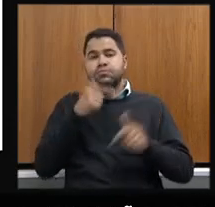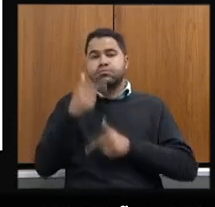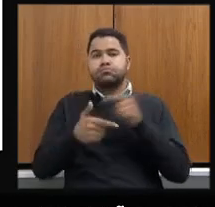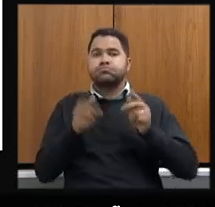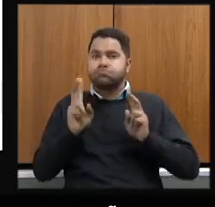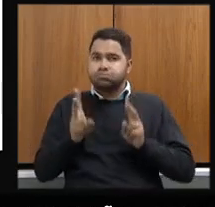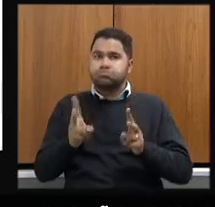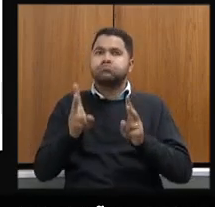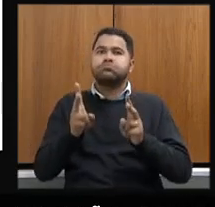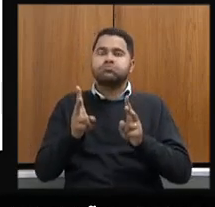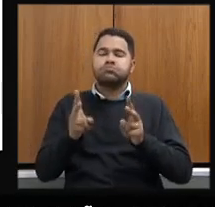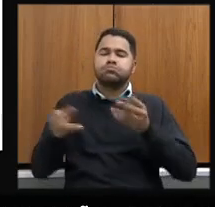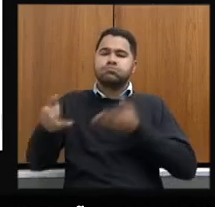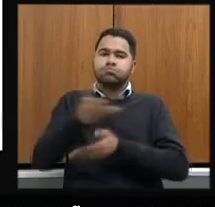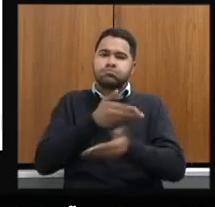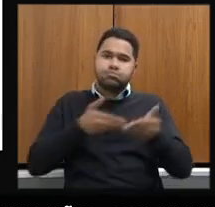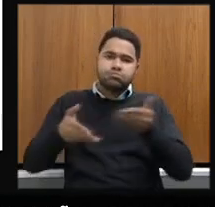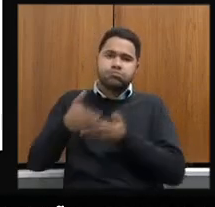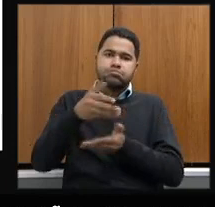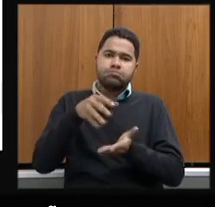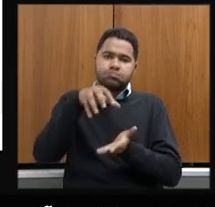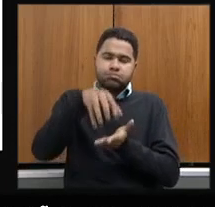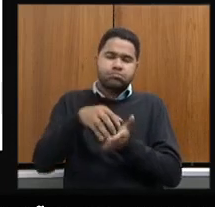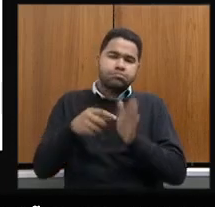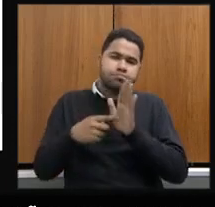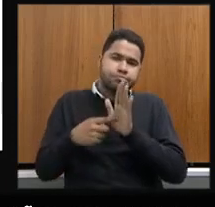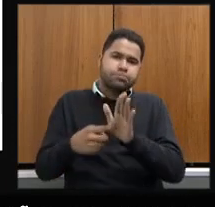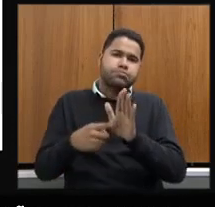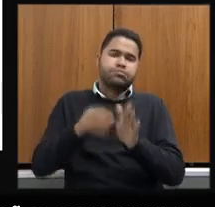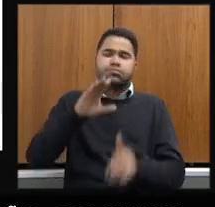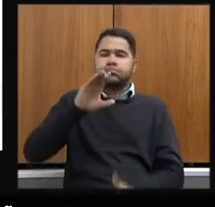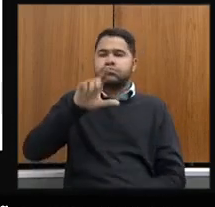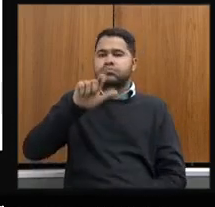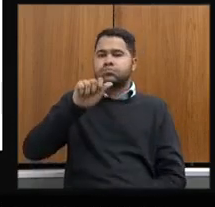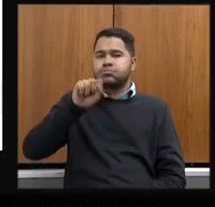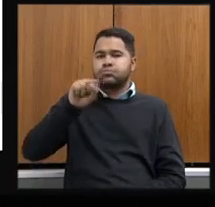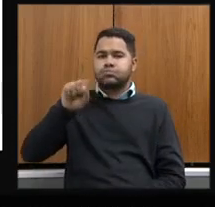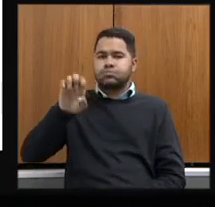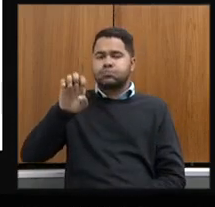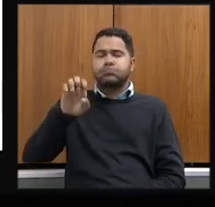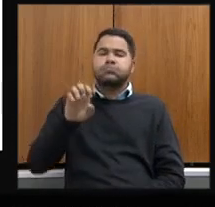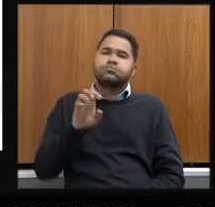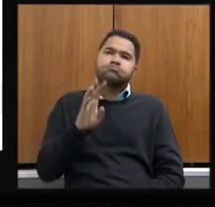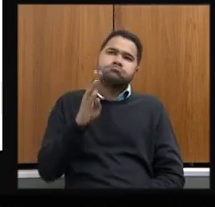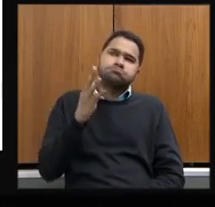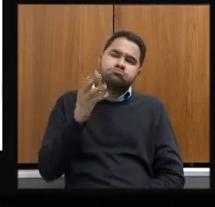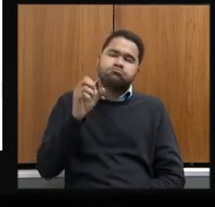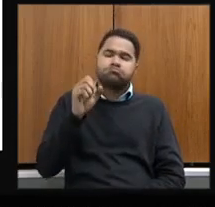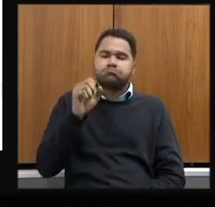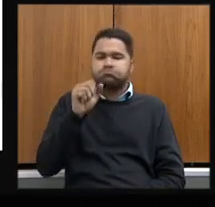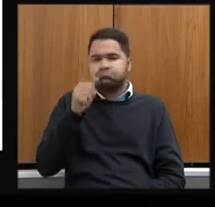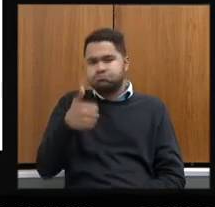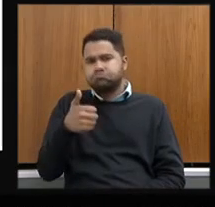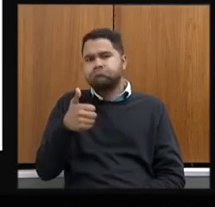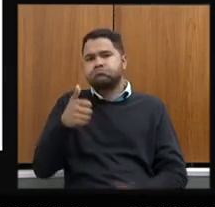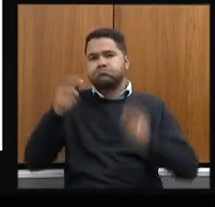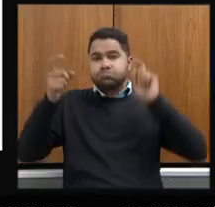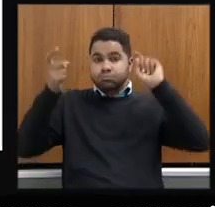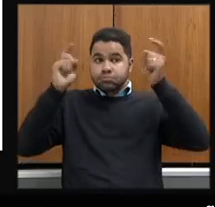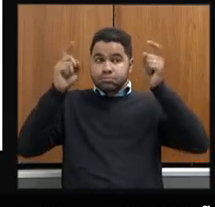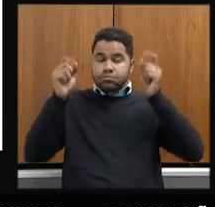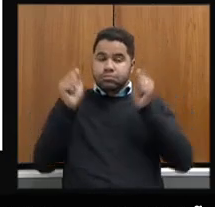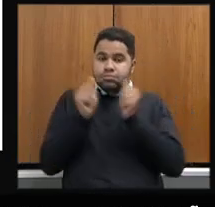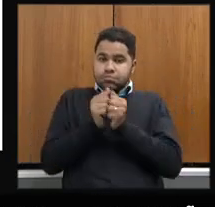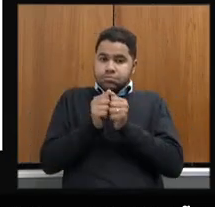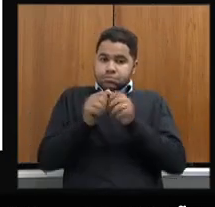permanentes a interlocução com as entidades representativas de classe é então foram 41 reuniões com essas entidades